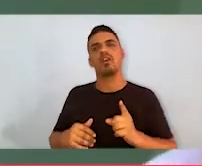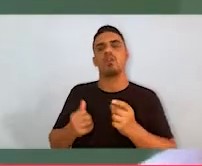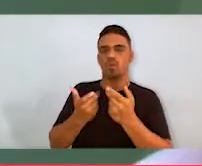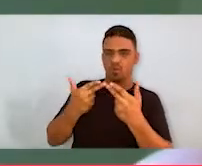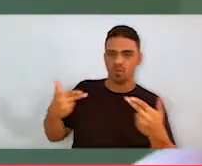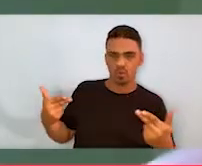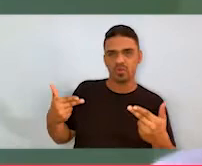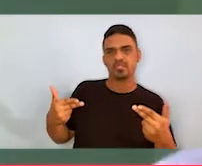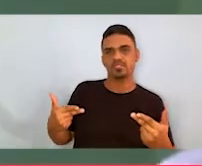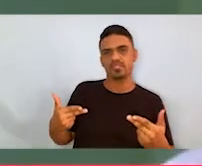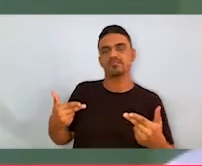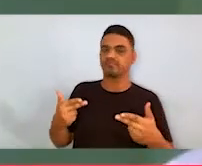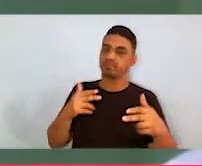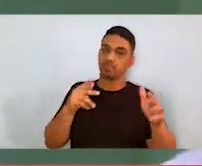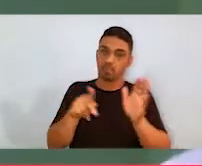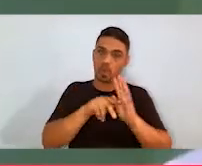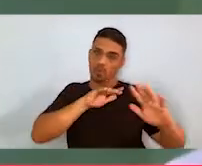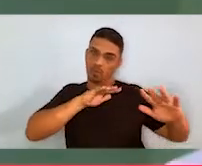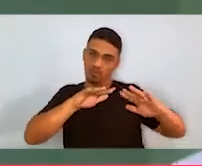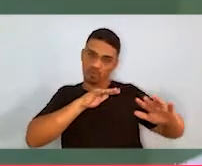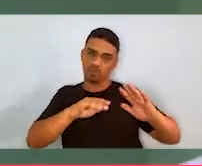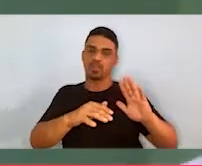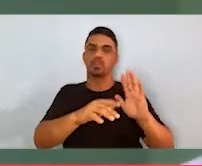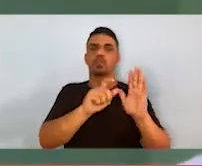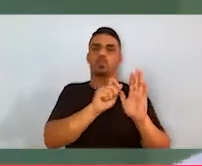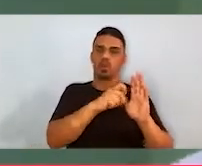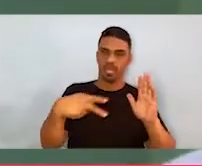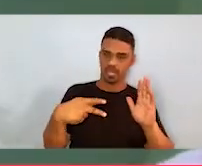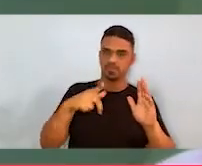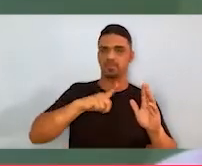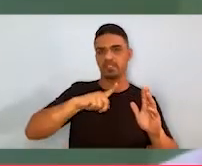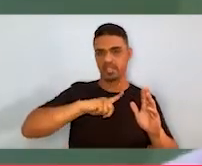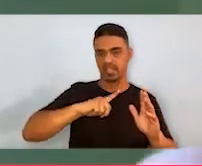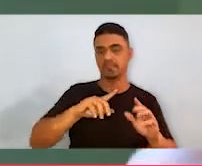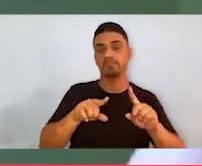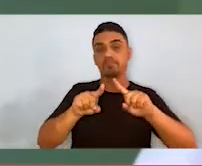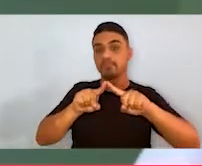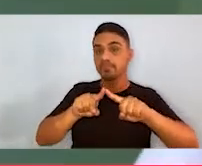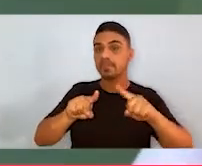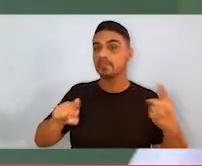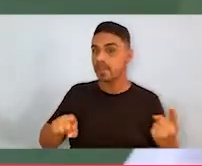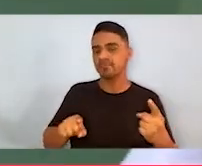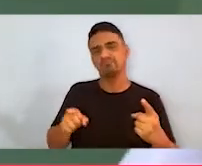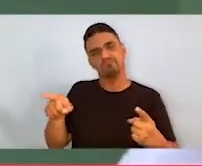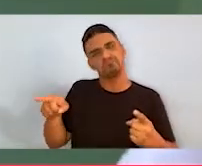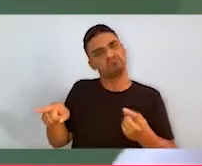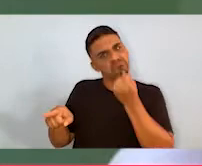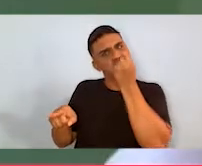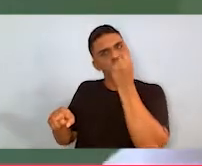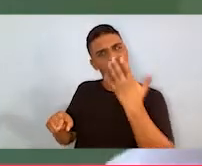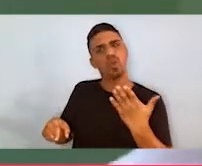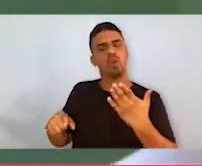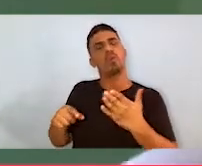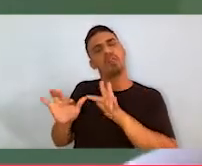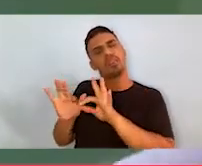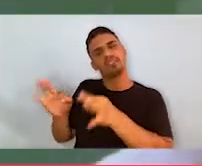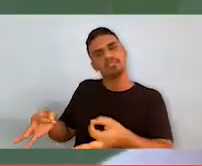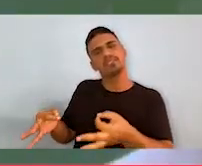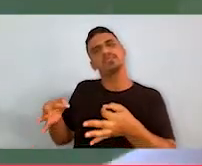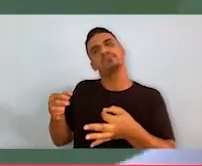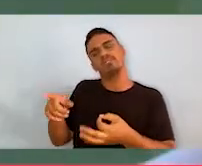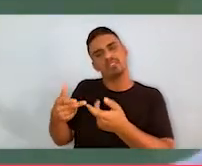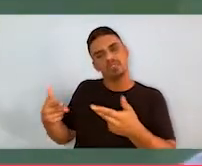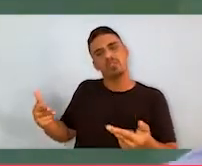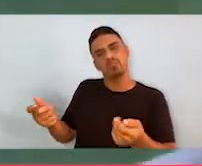que alguns programas de animação fazem, mas os programas fazem, mas ele atende dentro do possível aí o